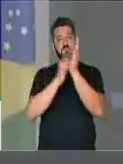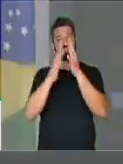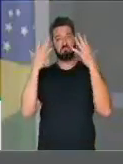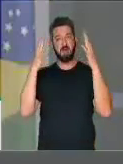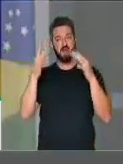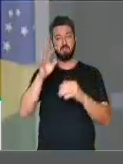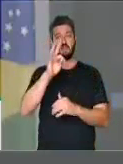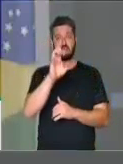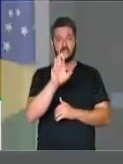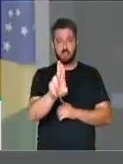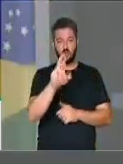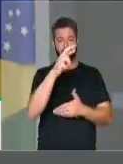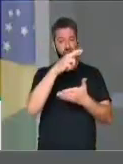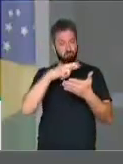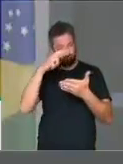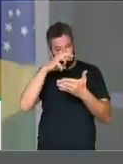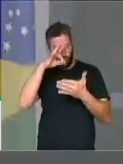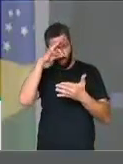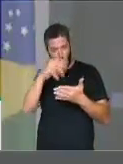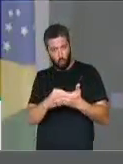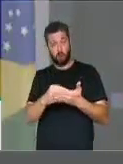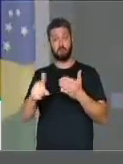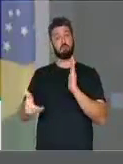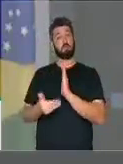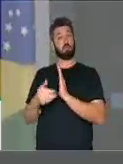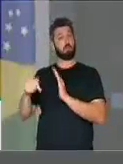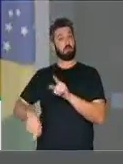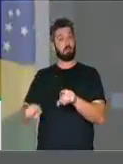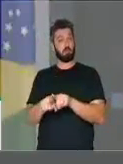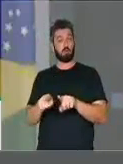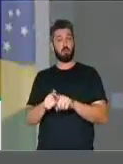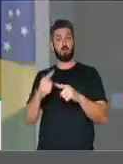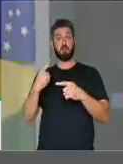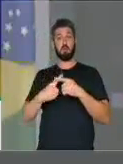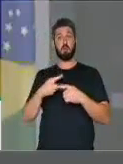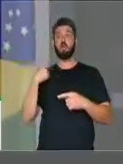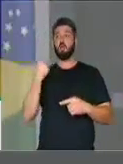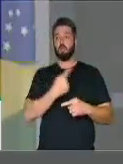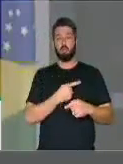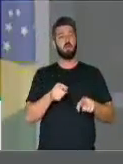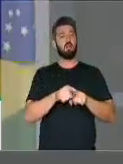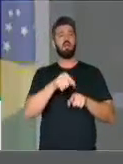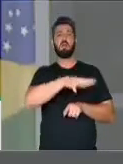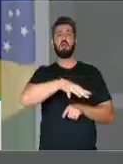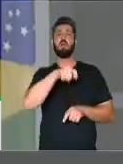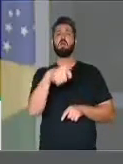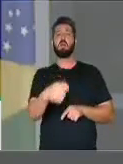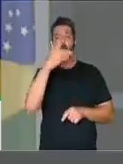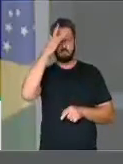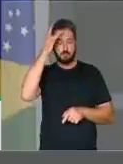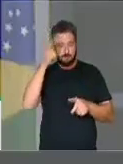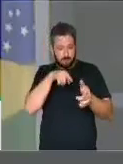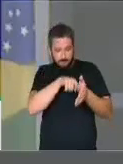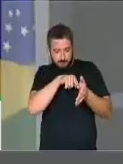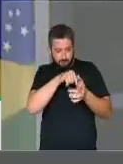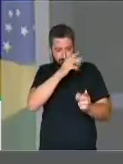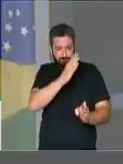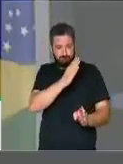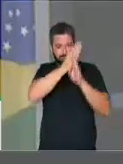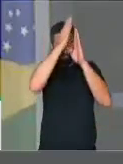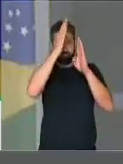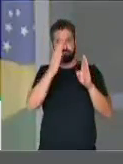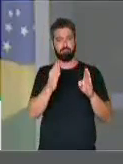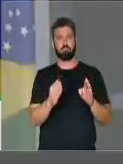empenho do Tribunal de Contas da União e parte desta Câmara dos Deputados, por nós e por aqueles, para dar oportunidade de desvendar parte daquilo que